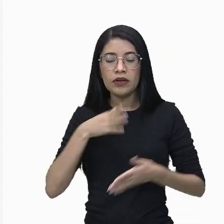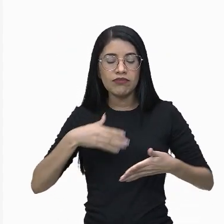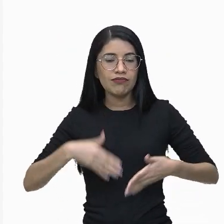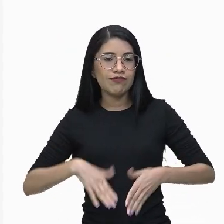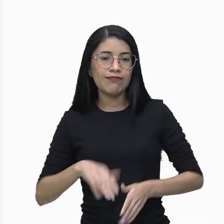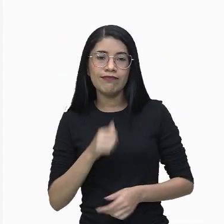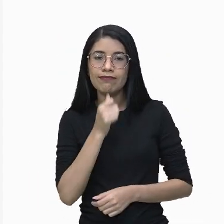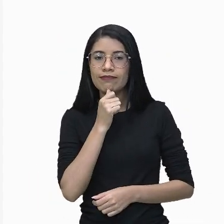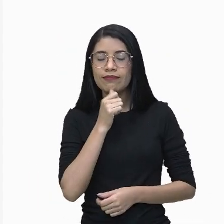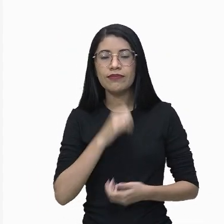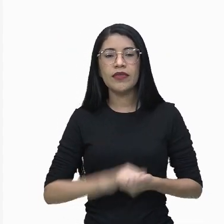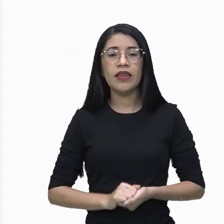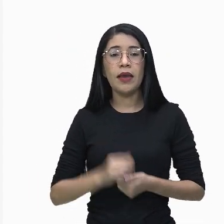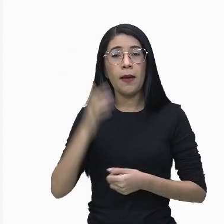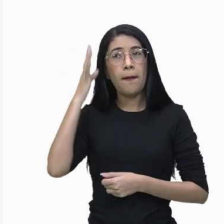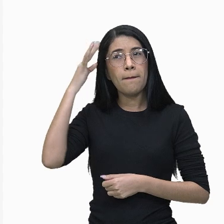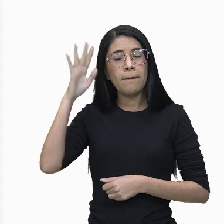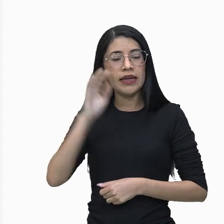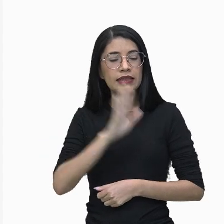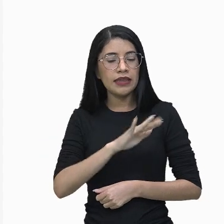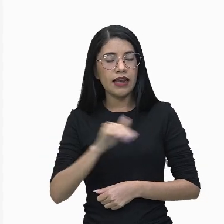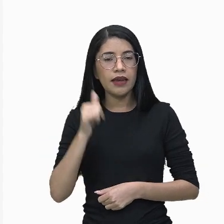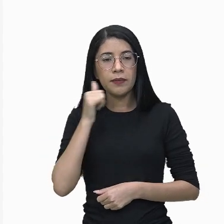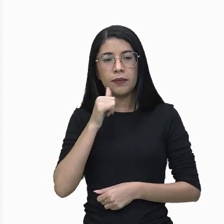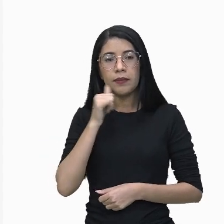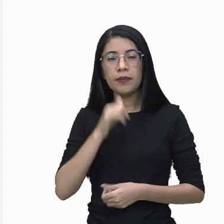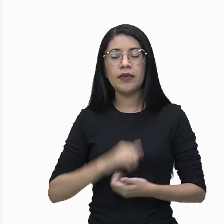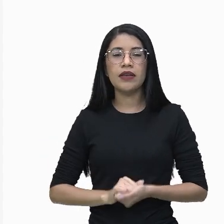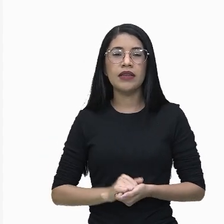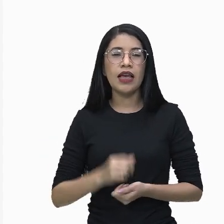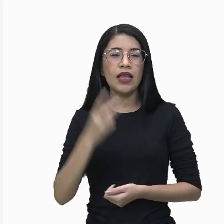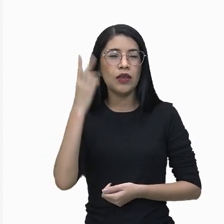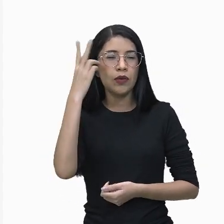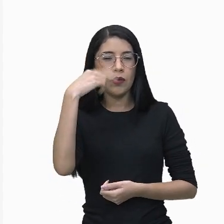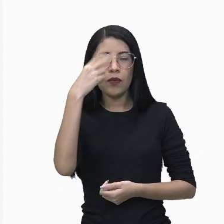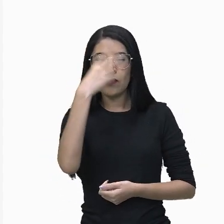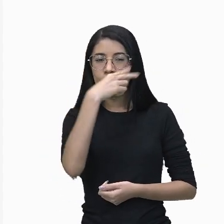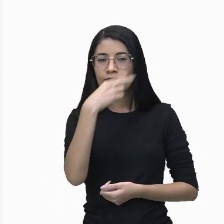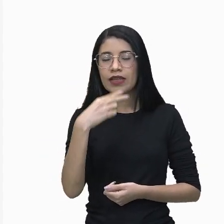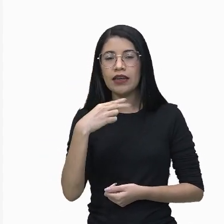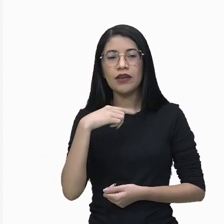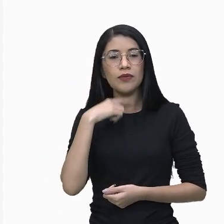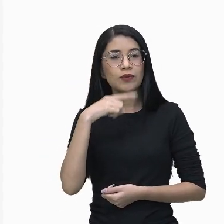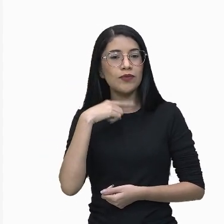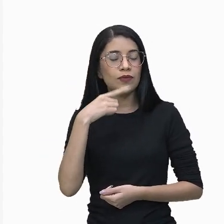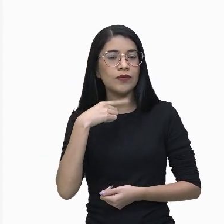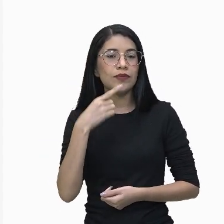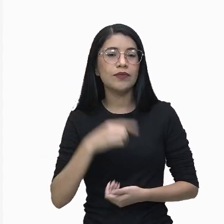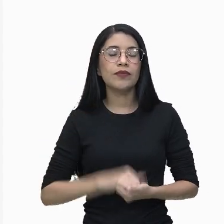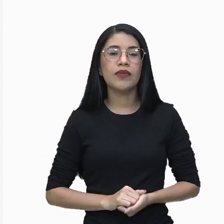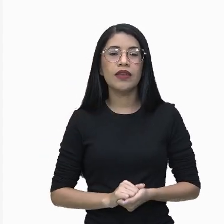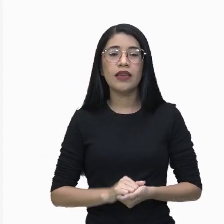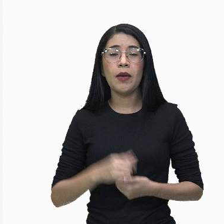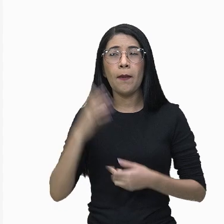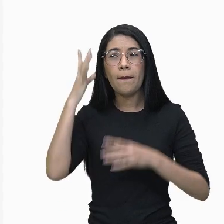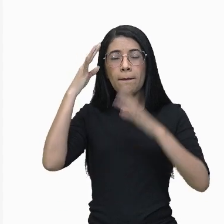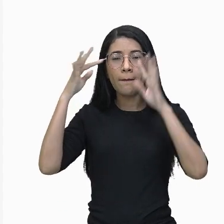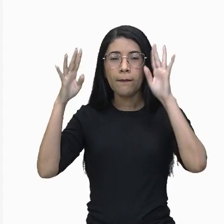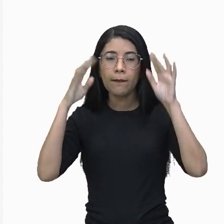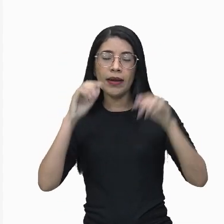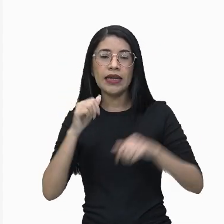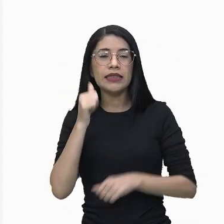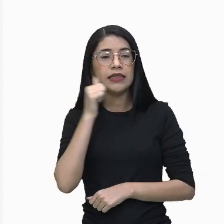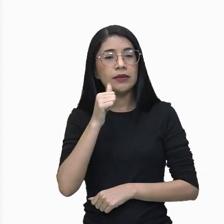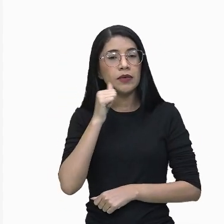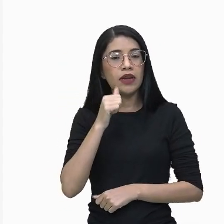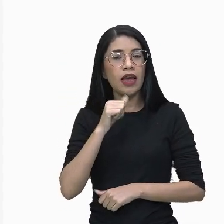telepáticas pensem nas meninas cegas inexatas pensem nas mulheres